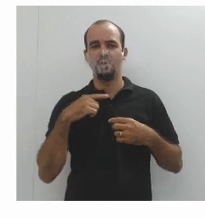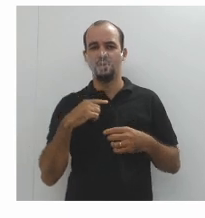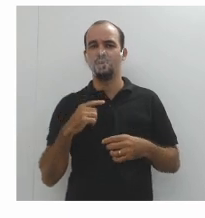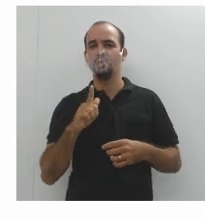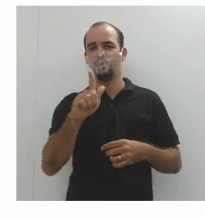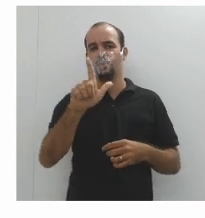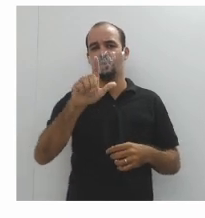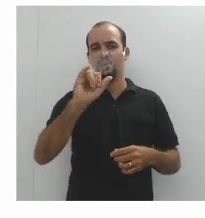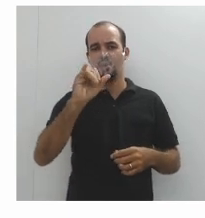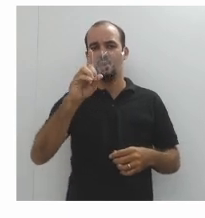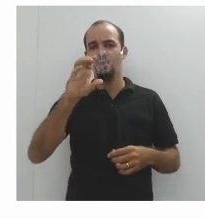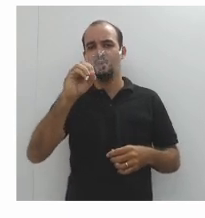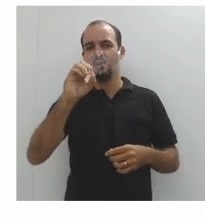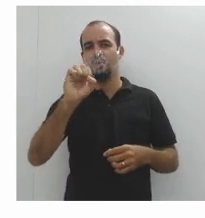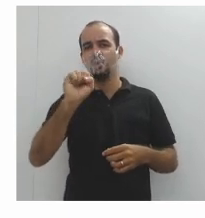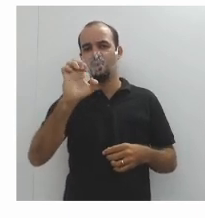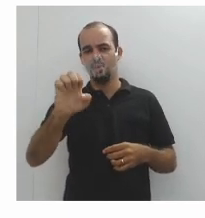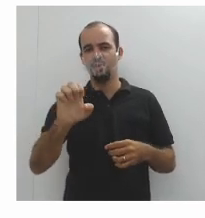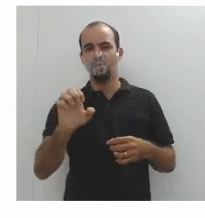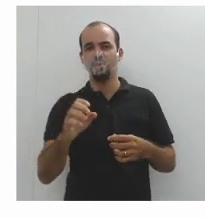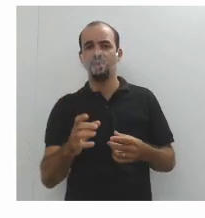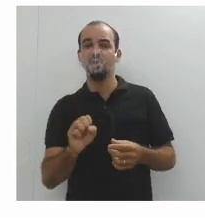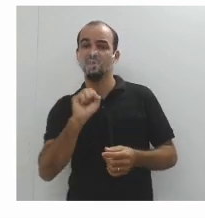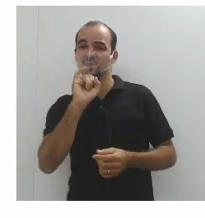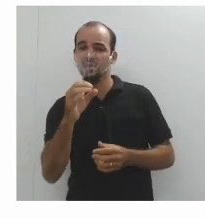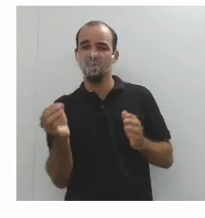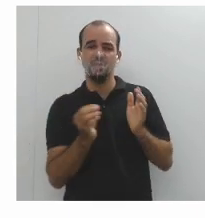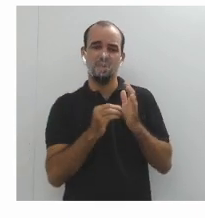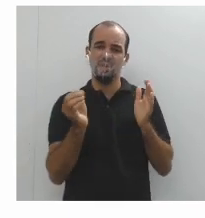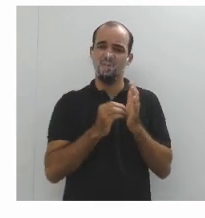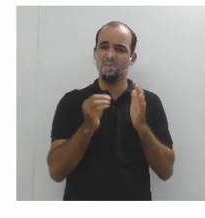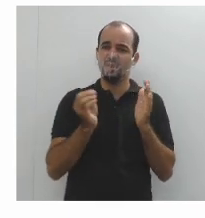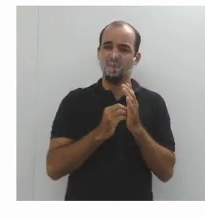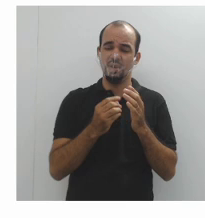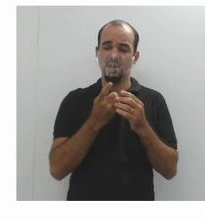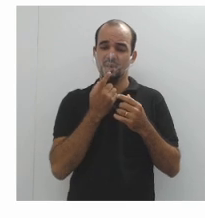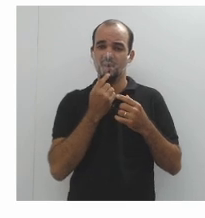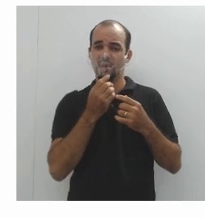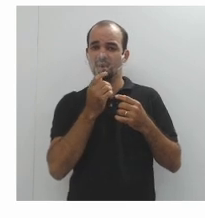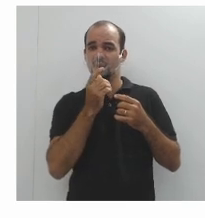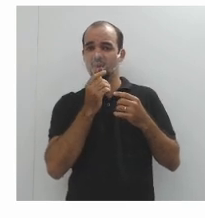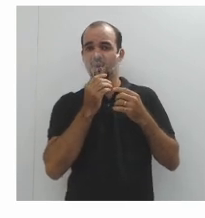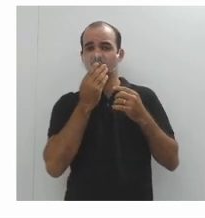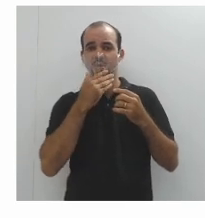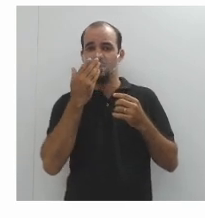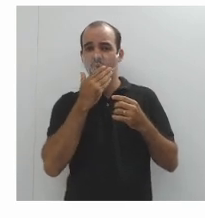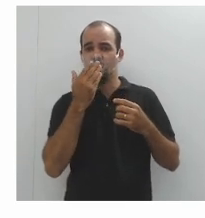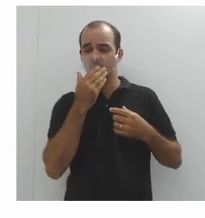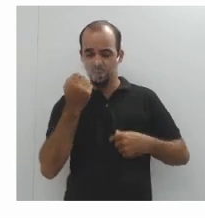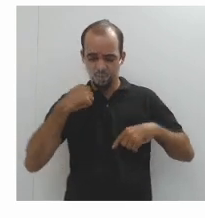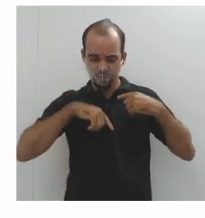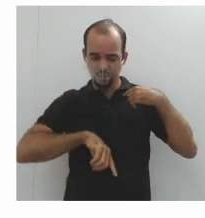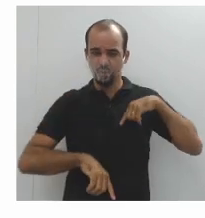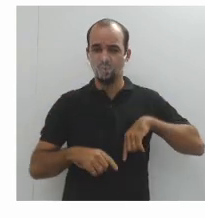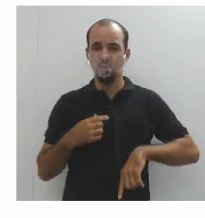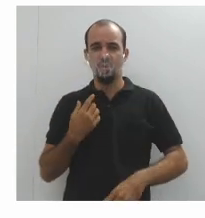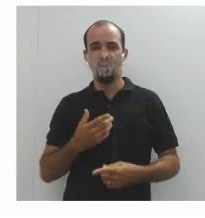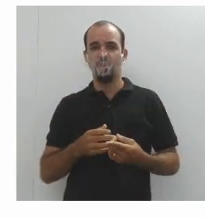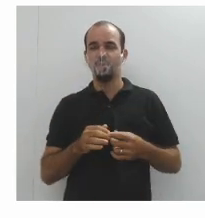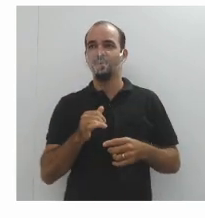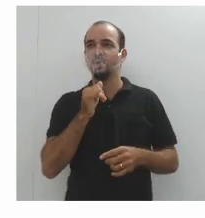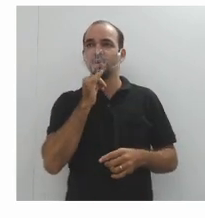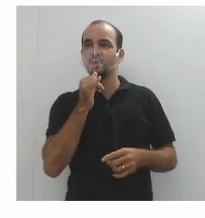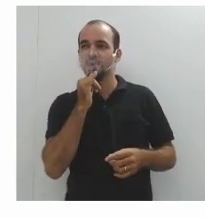hipoglicemia, temos pouco açúcar, ou seja, quando a gente bebe demais e nós estamos